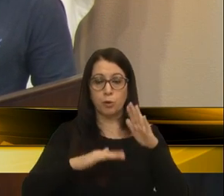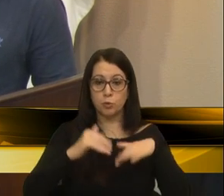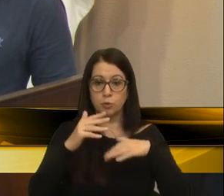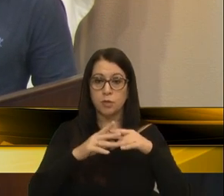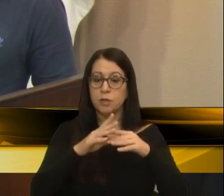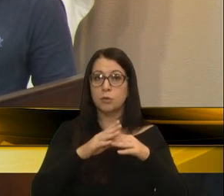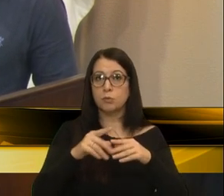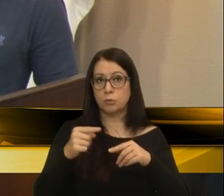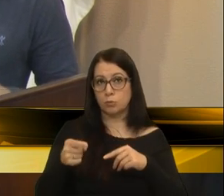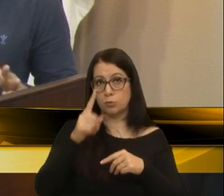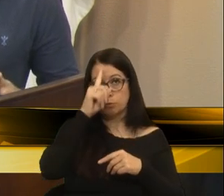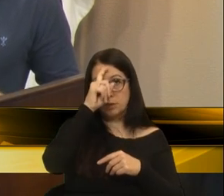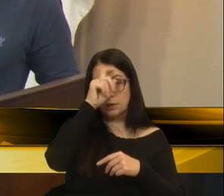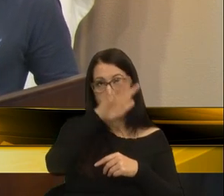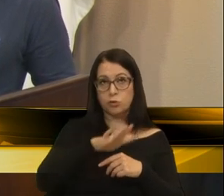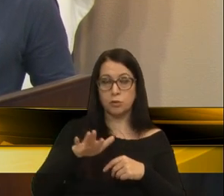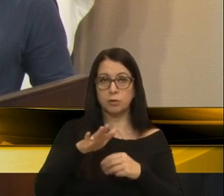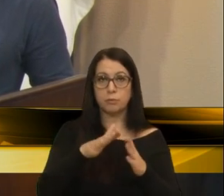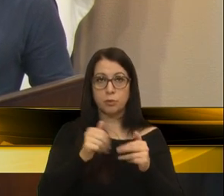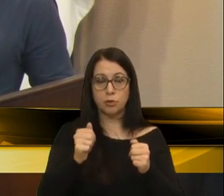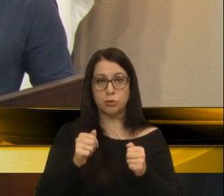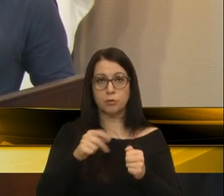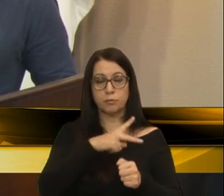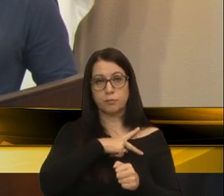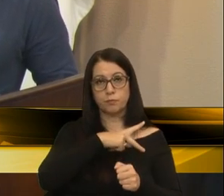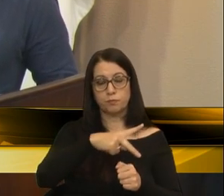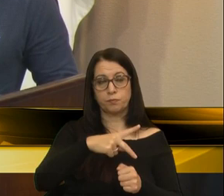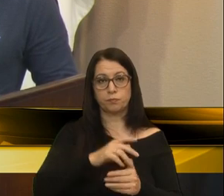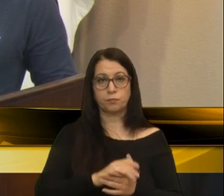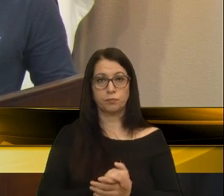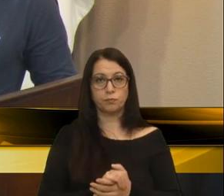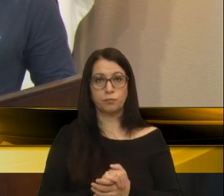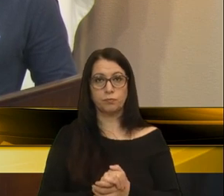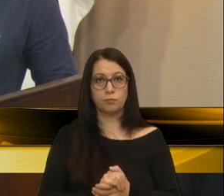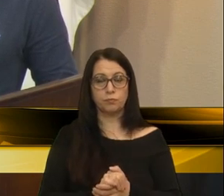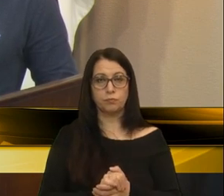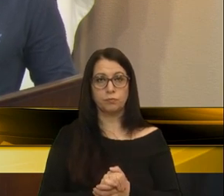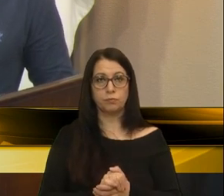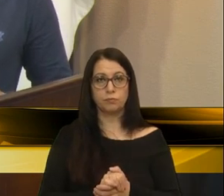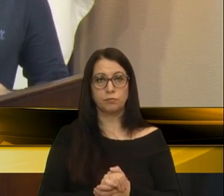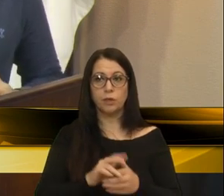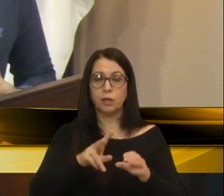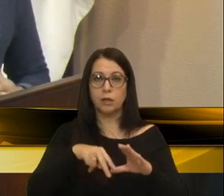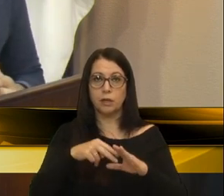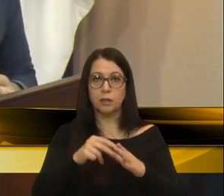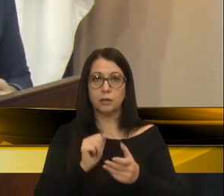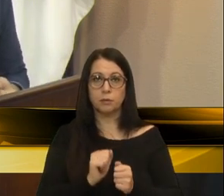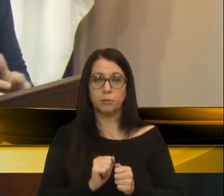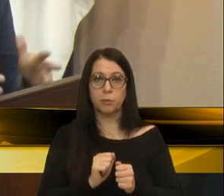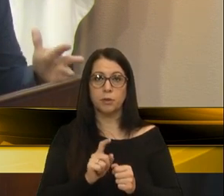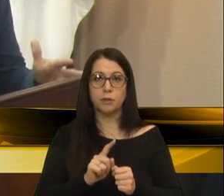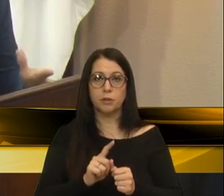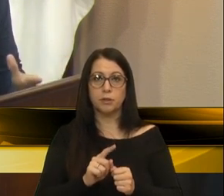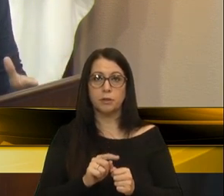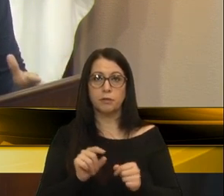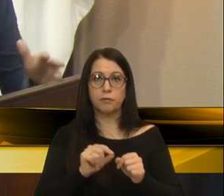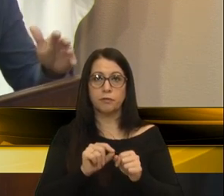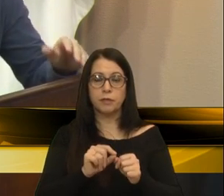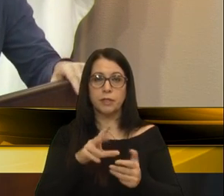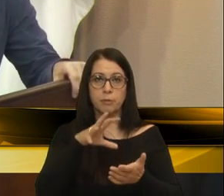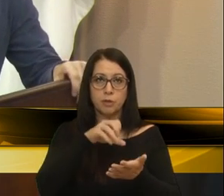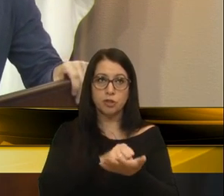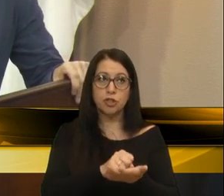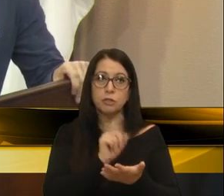Geral, solicitamos ao presidente da Câmara a disponibilidade para que nós pudéssemos fazer uma agenda